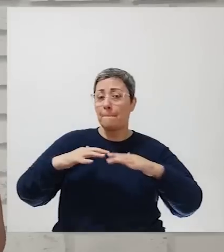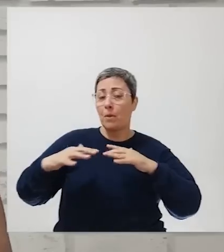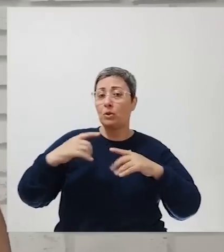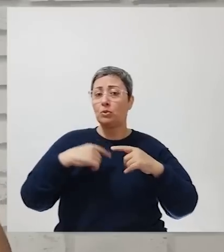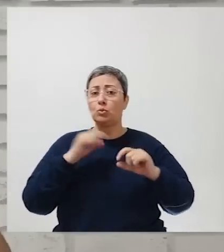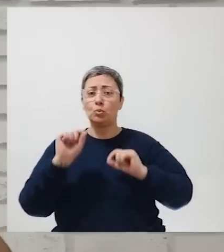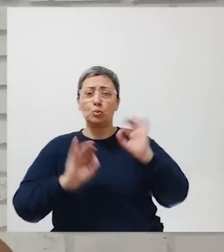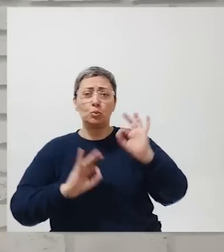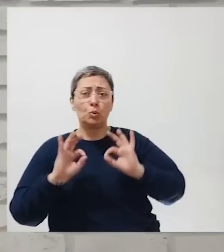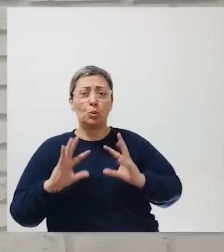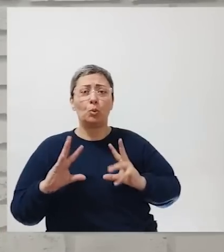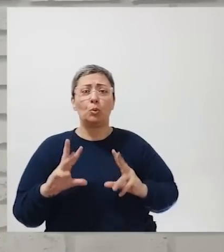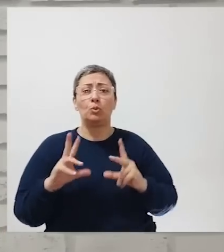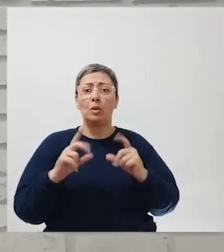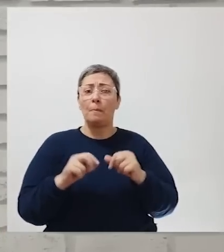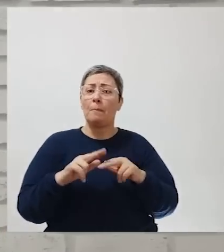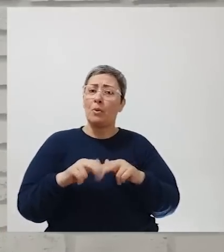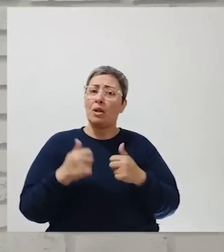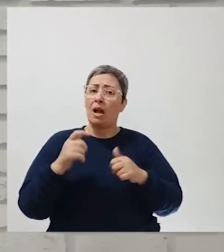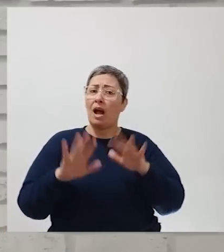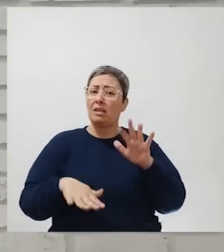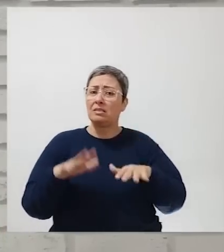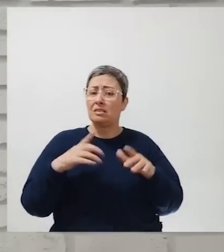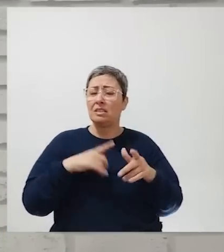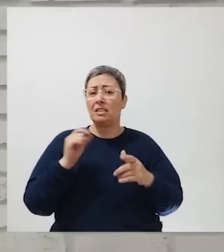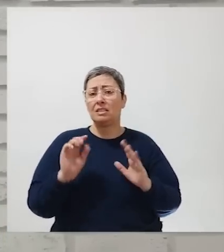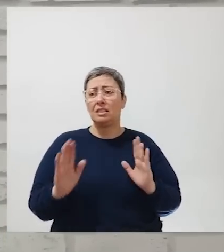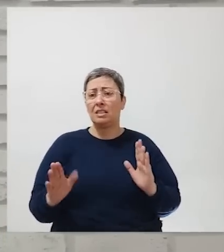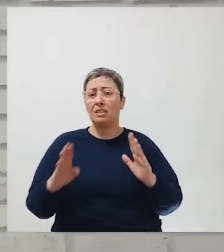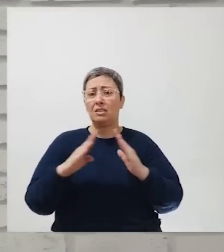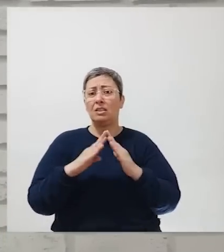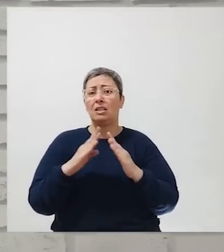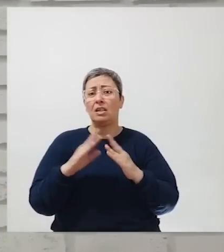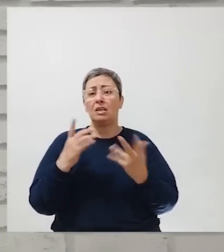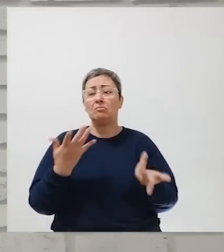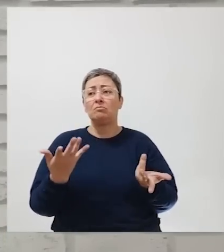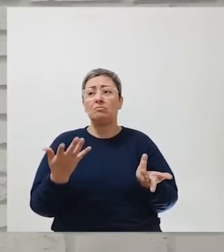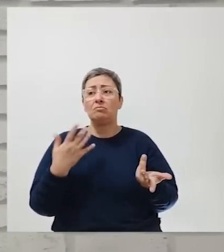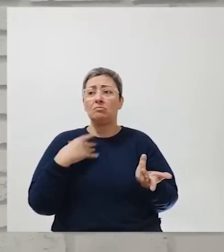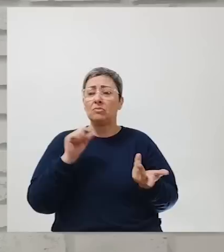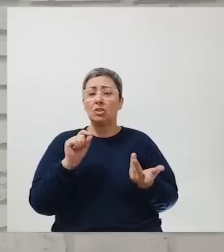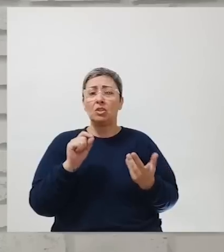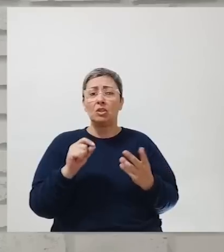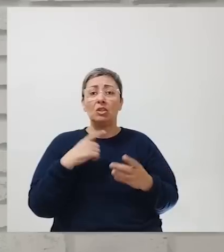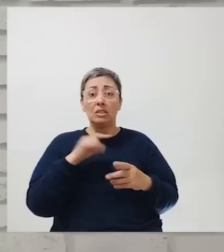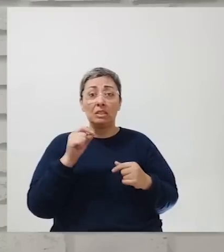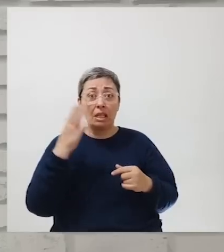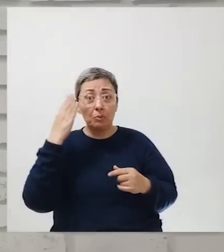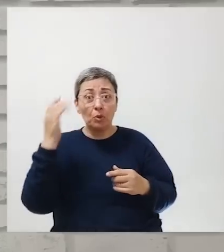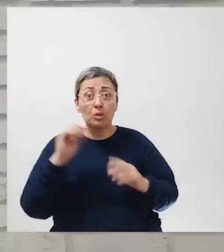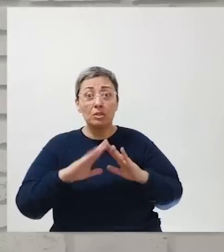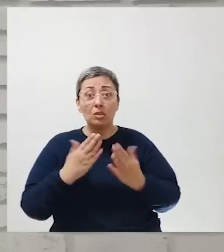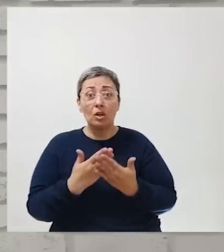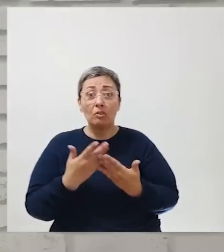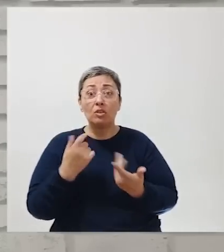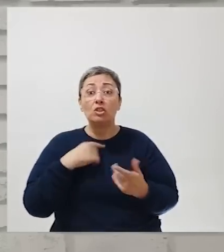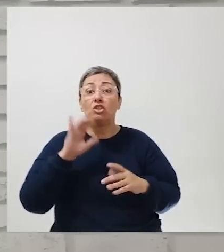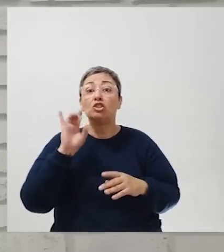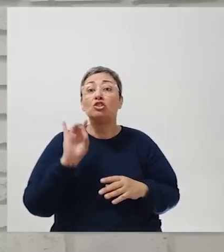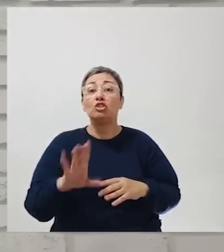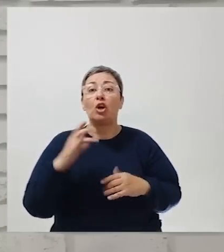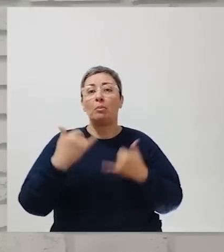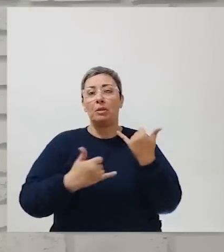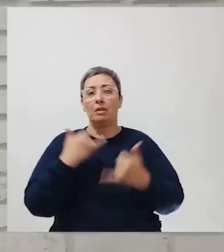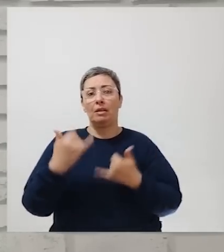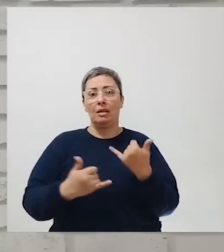os pensamentos. Por isso que às vezes as crianças chegam em casa e falam assim: sabe o que eu fiz hoje na escola? Eu